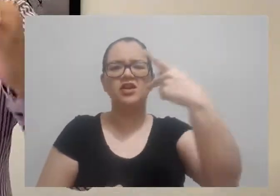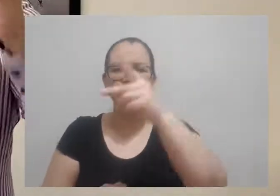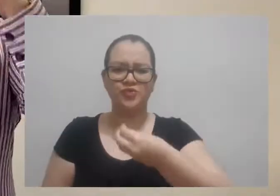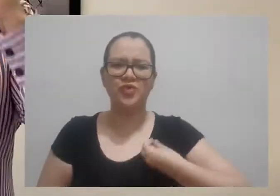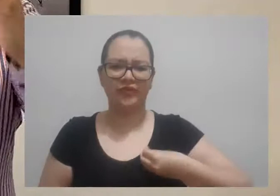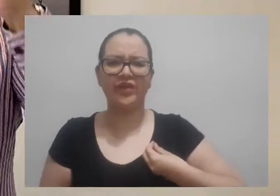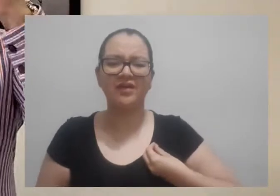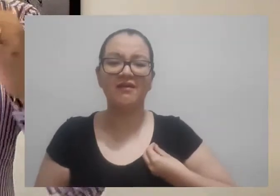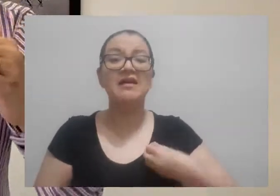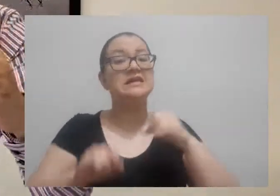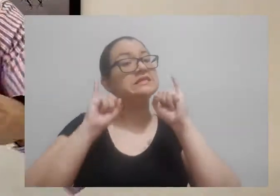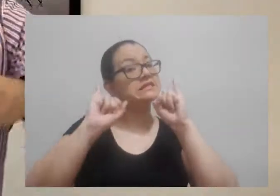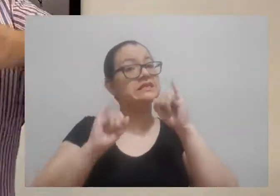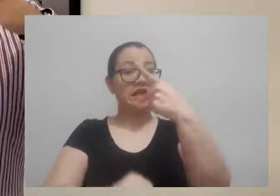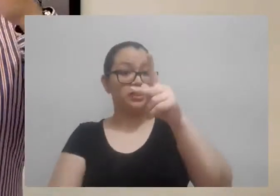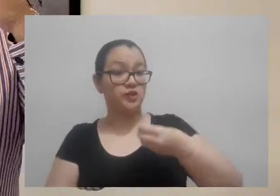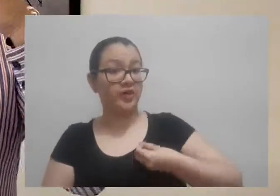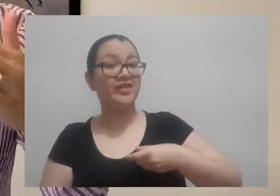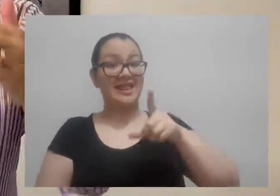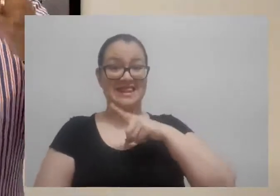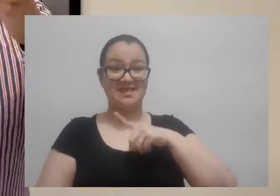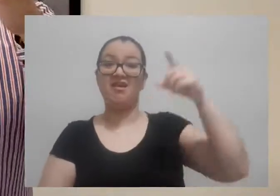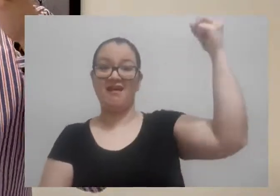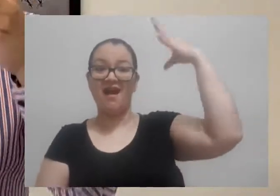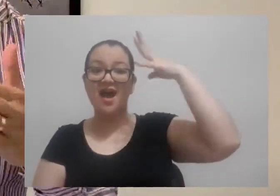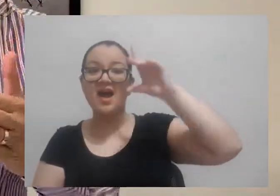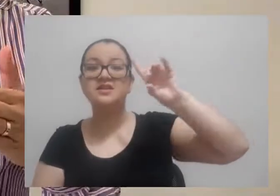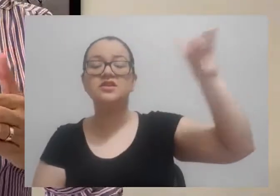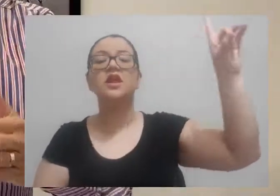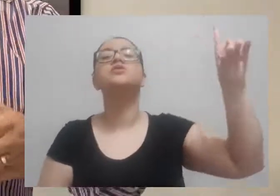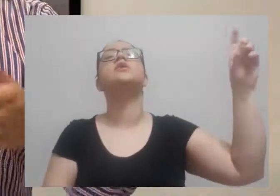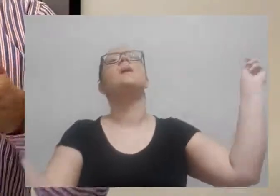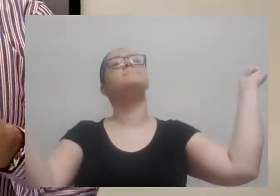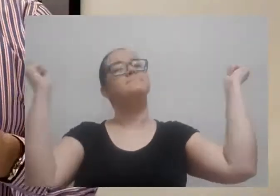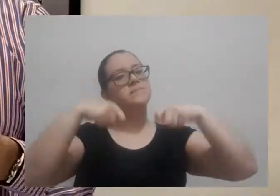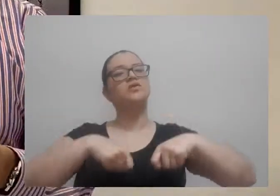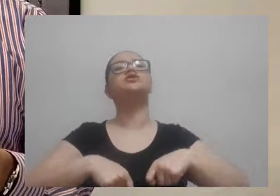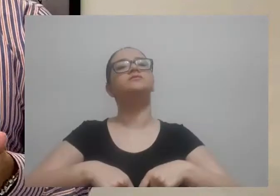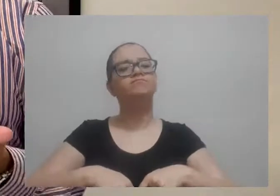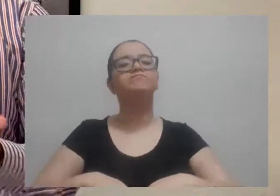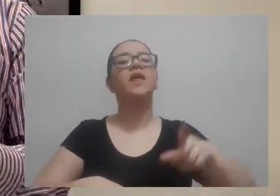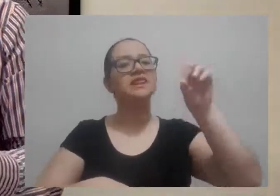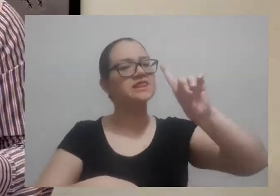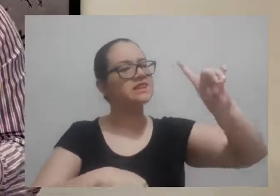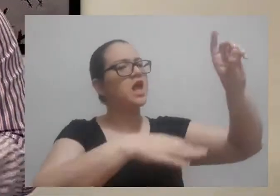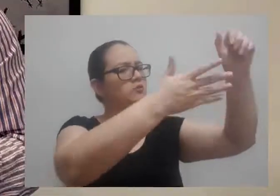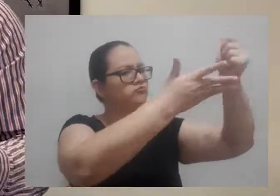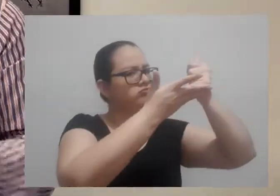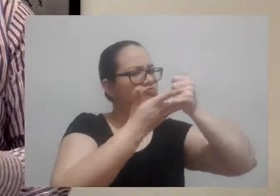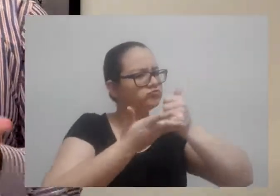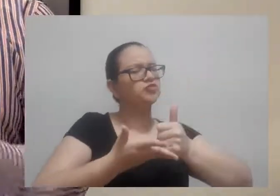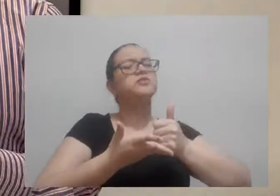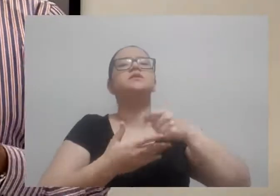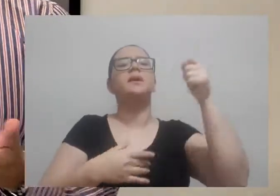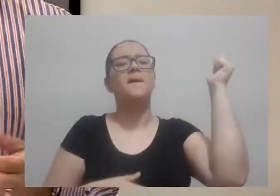sua vida existir essa graça, há esse poder que te capacita a reagir dessa forma e não retaliar